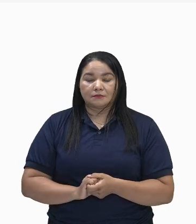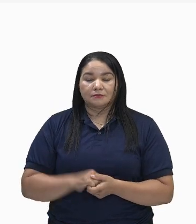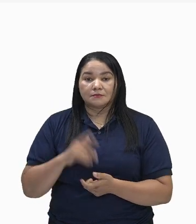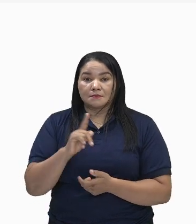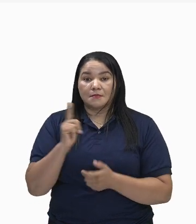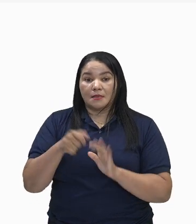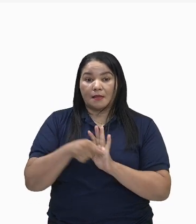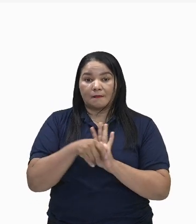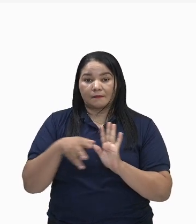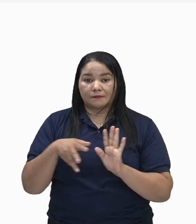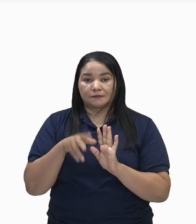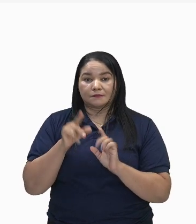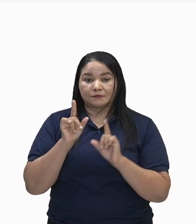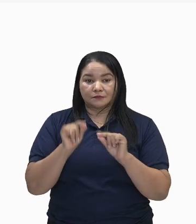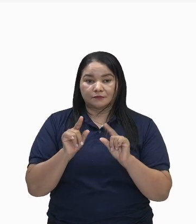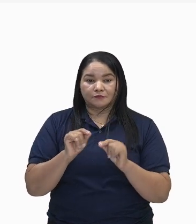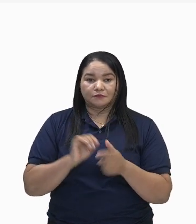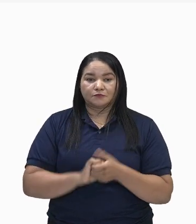é